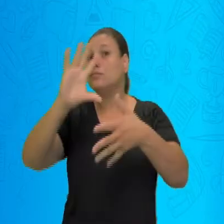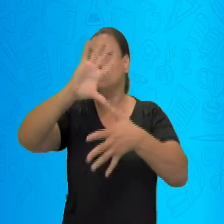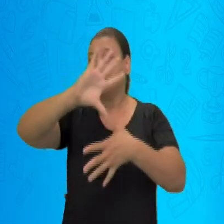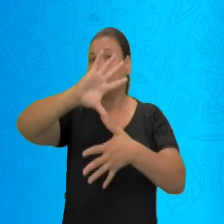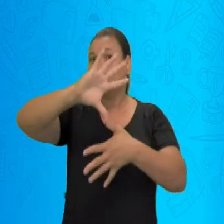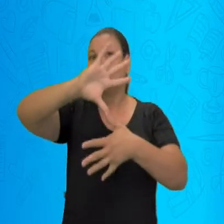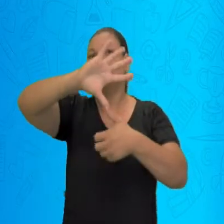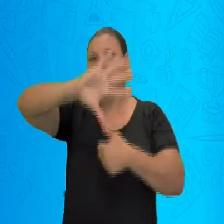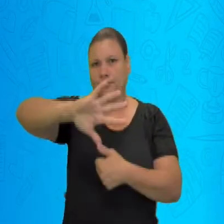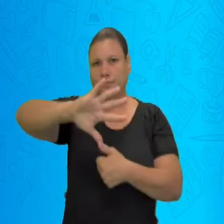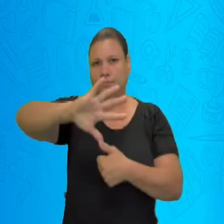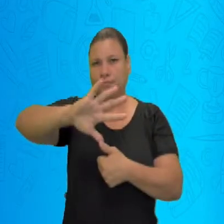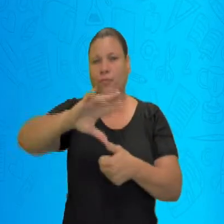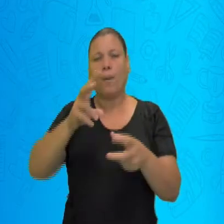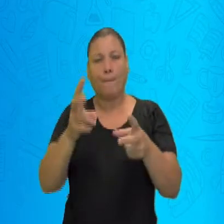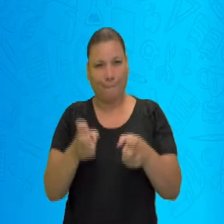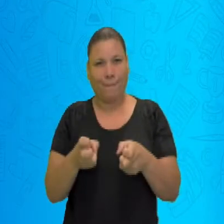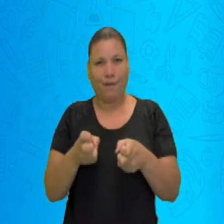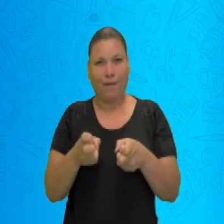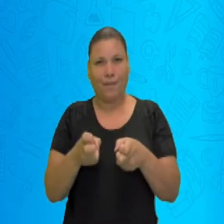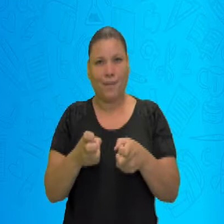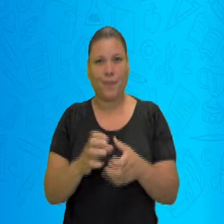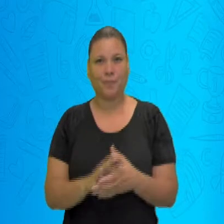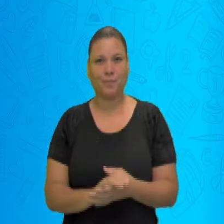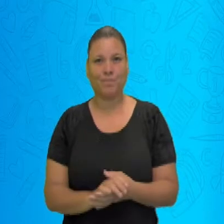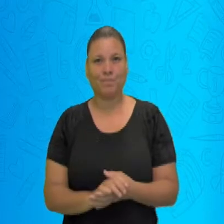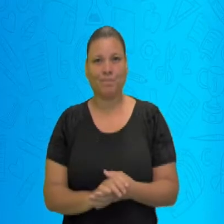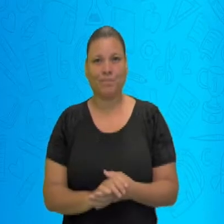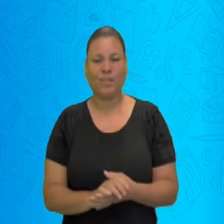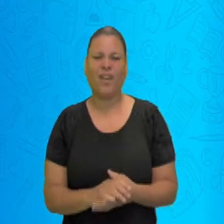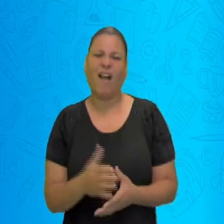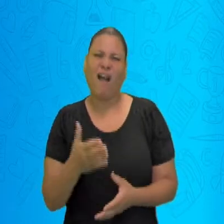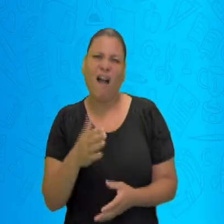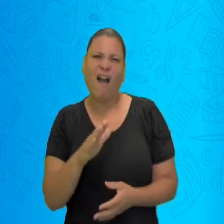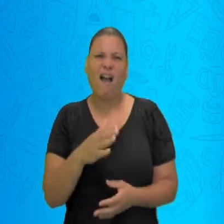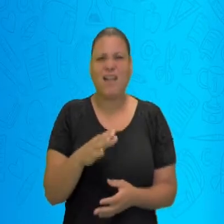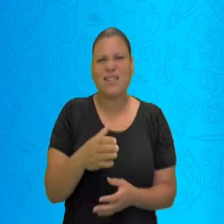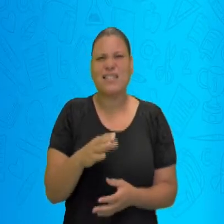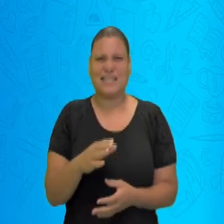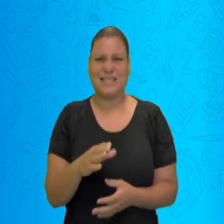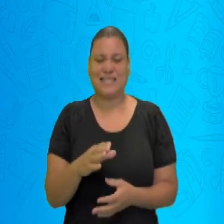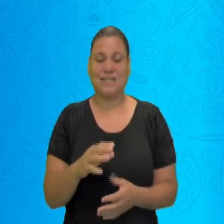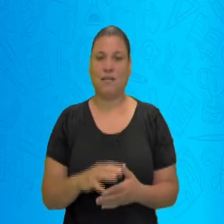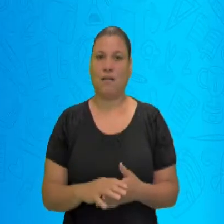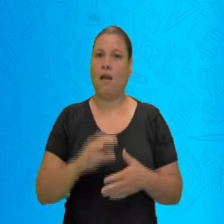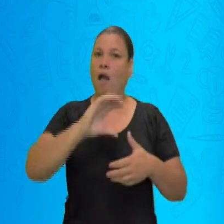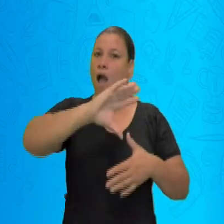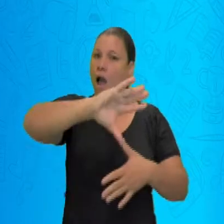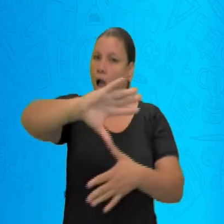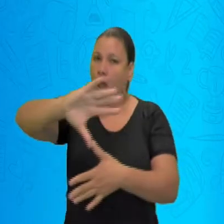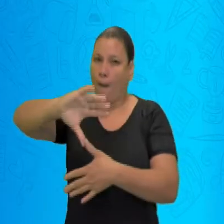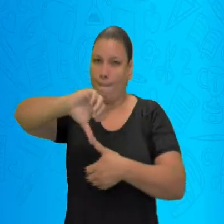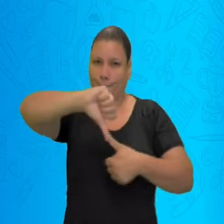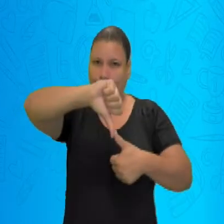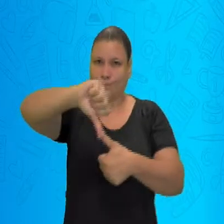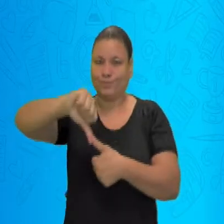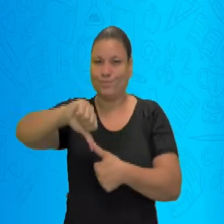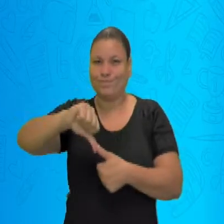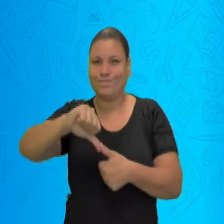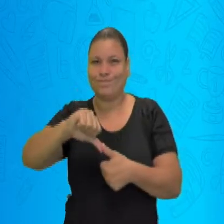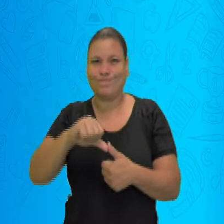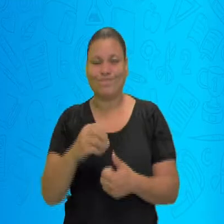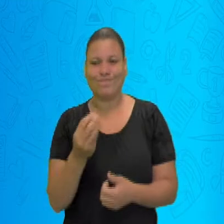tá? Às vezes ele fica perdido, que é a América Central. Nós chamamos de